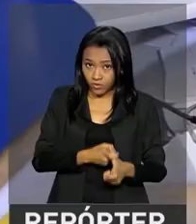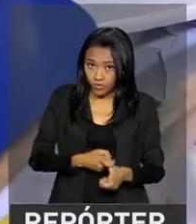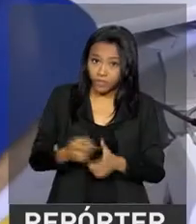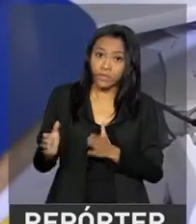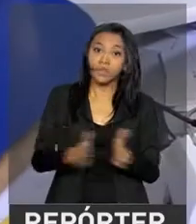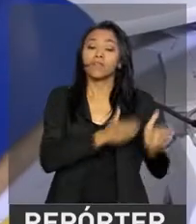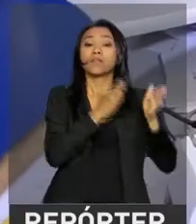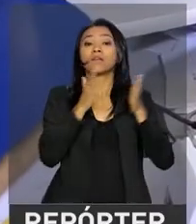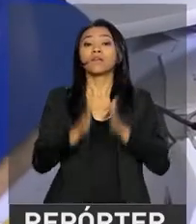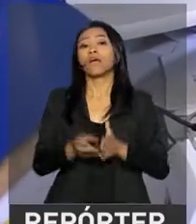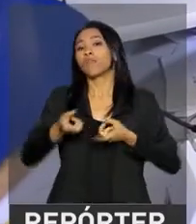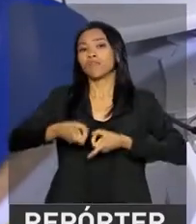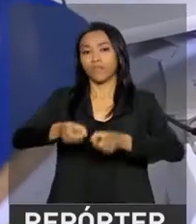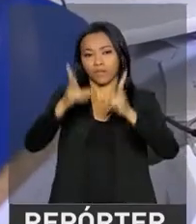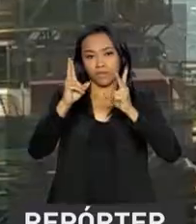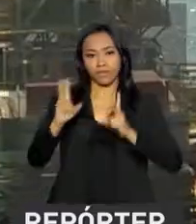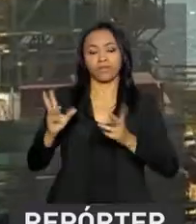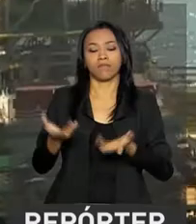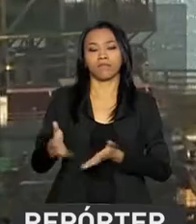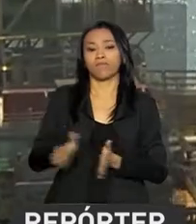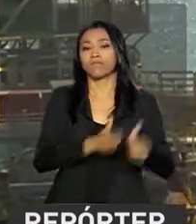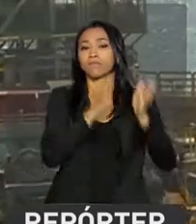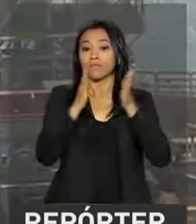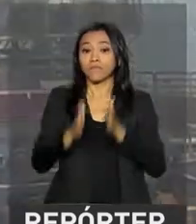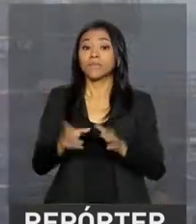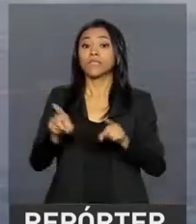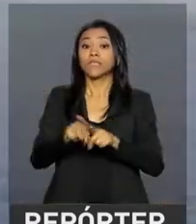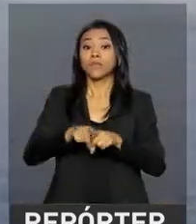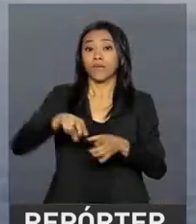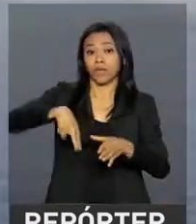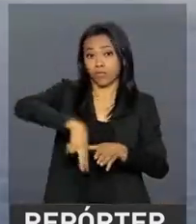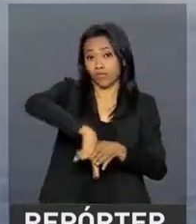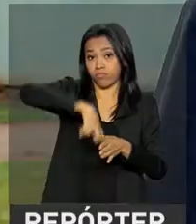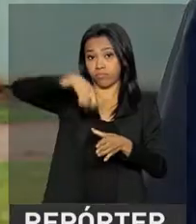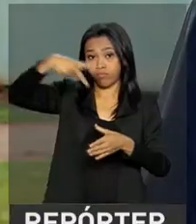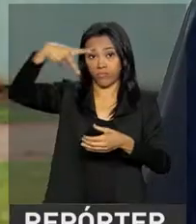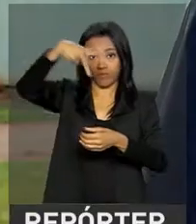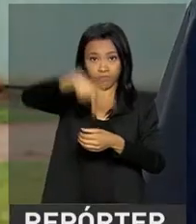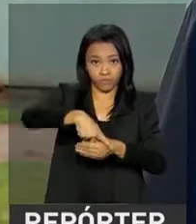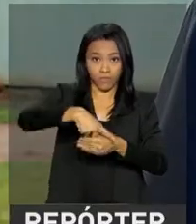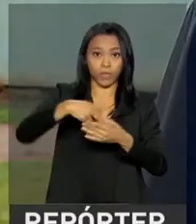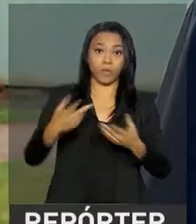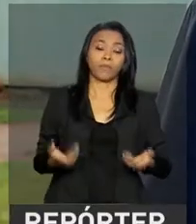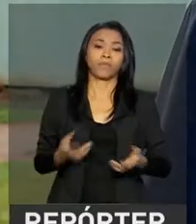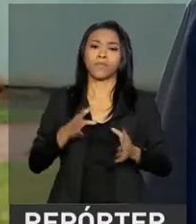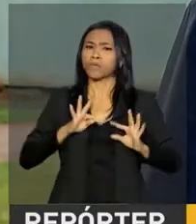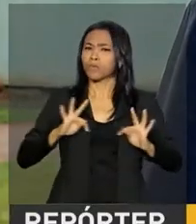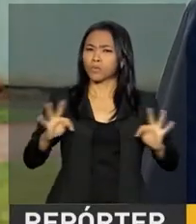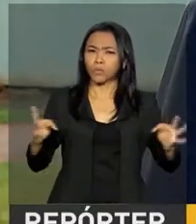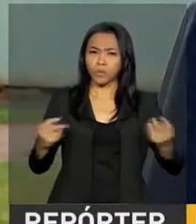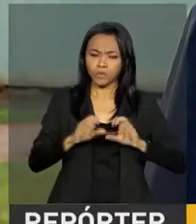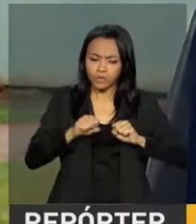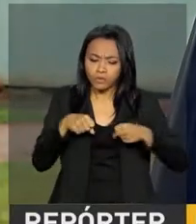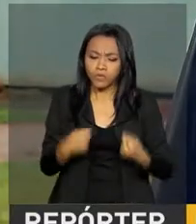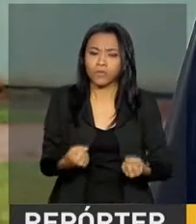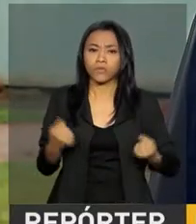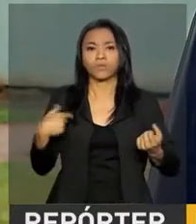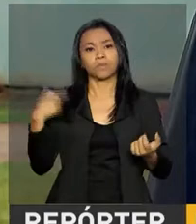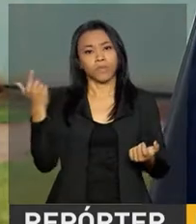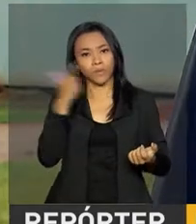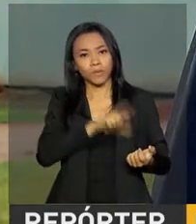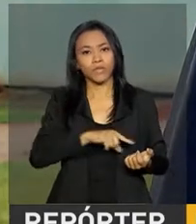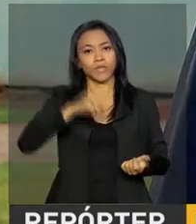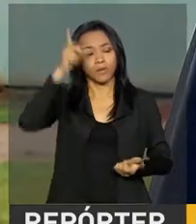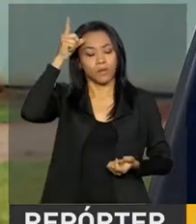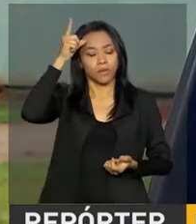devedores, privatizações e ganhos com a exploração do petróleo. Todo este esforço levou o governo a cumprir com folga